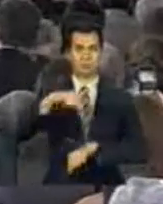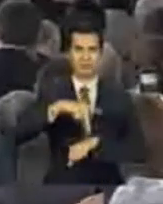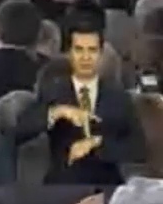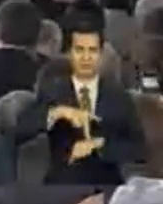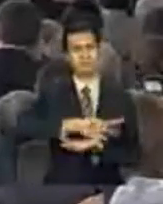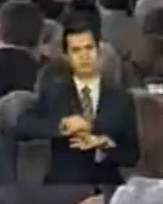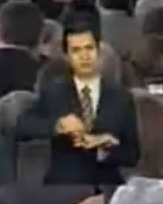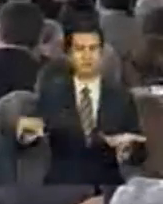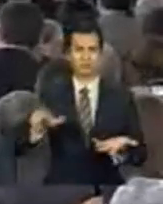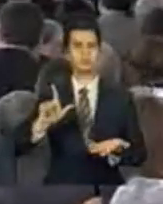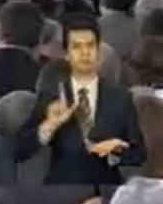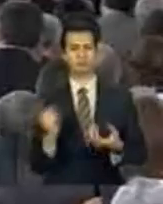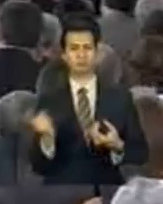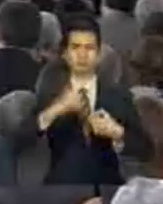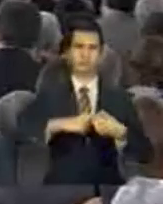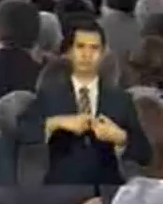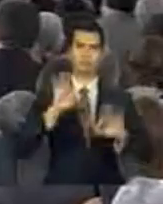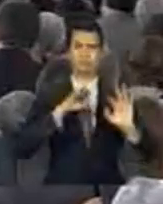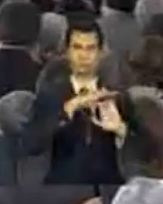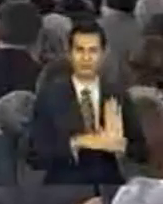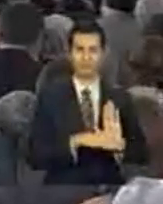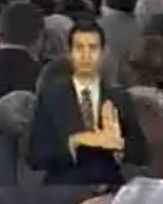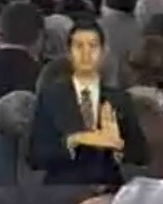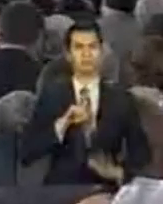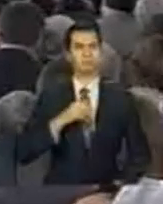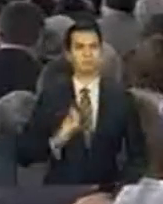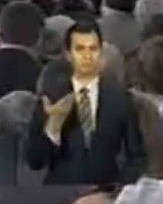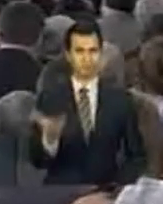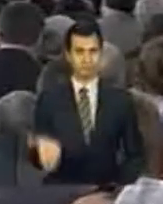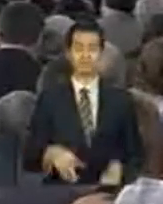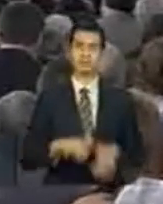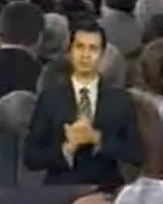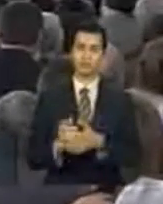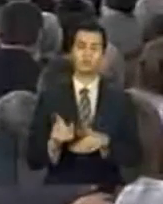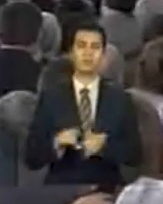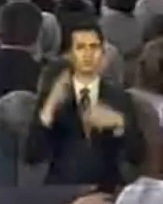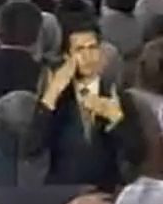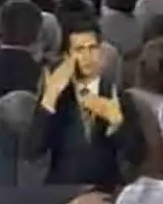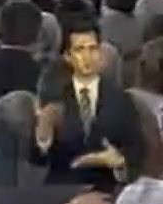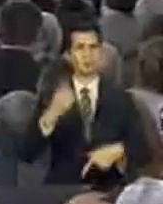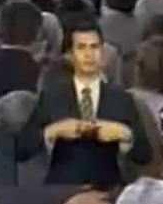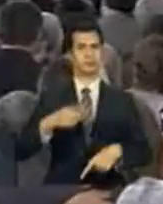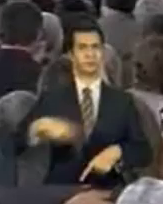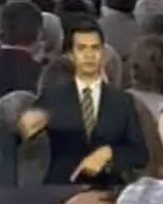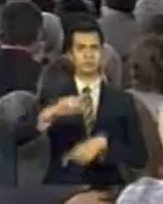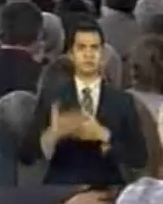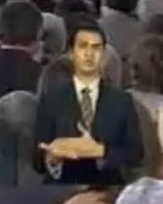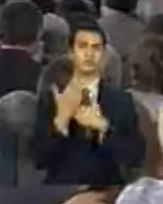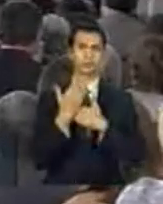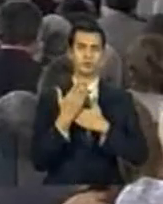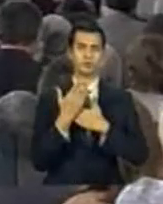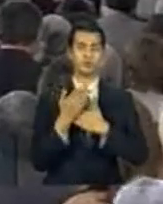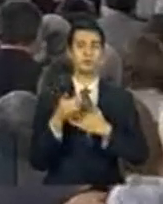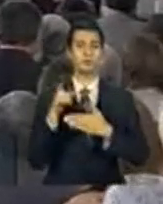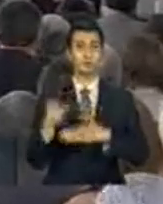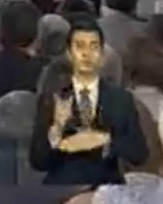países participantes do programa aqui presentes e agradecê-los pela contribuição